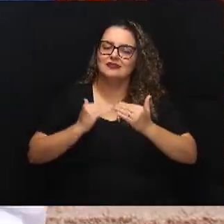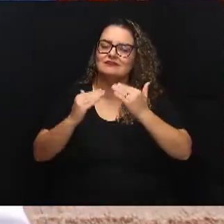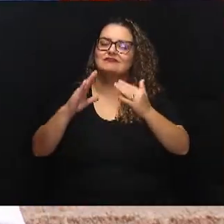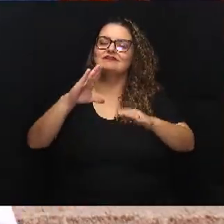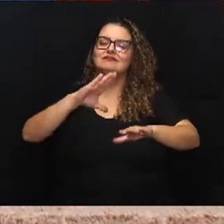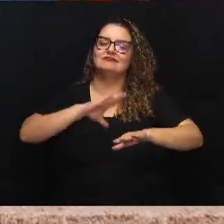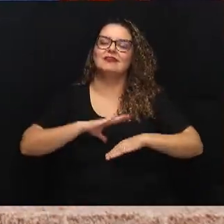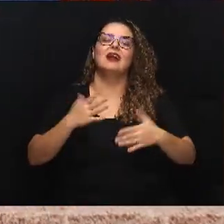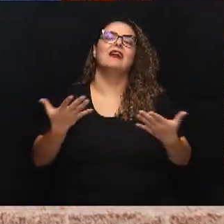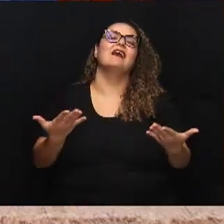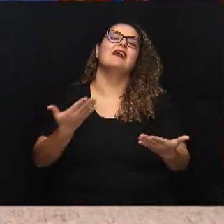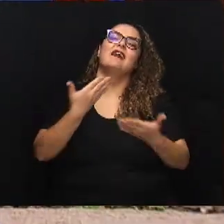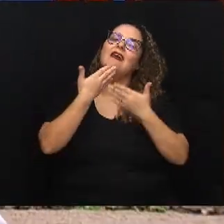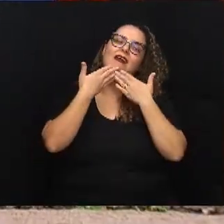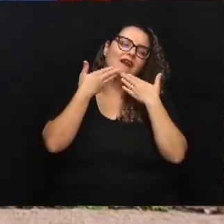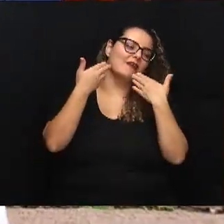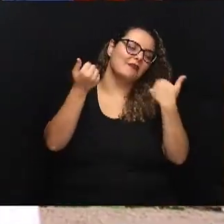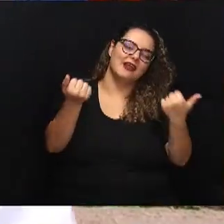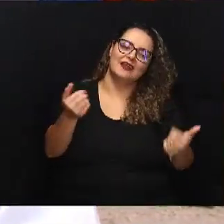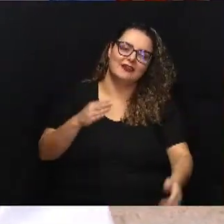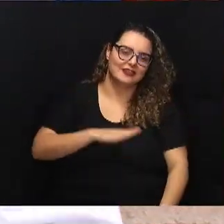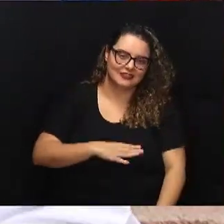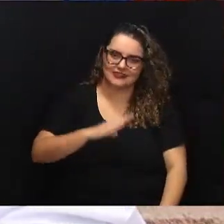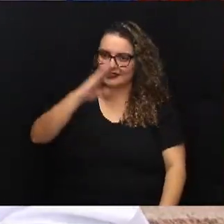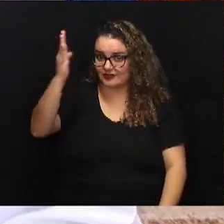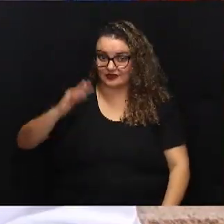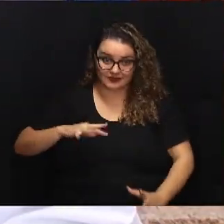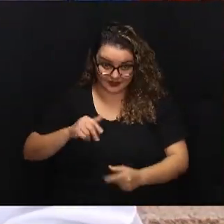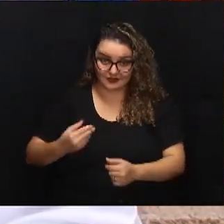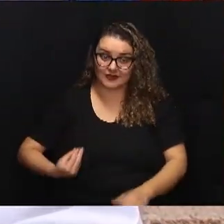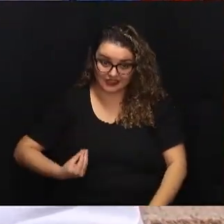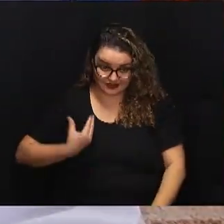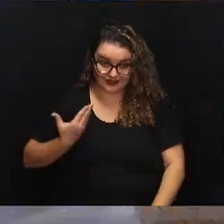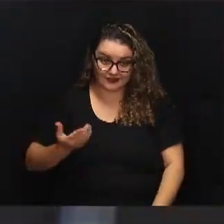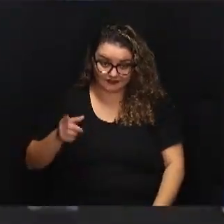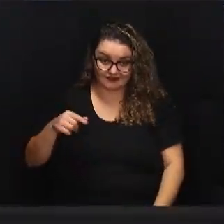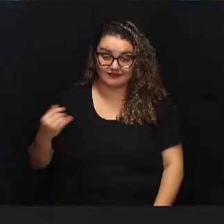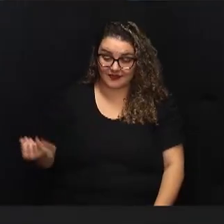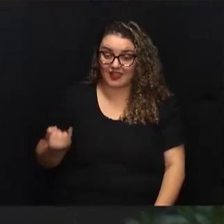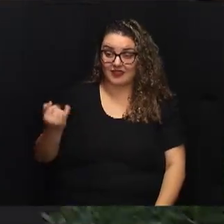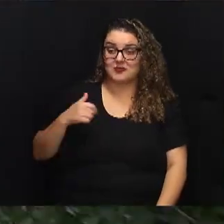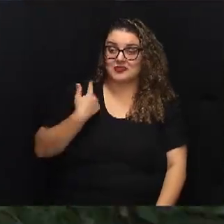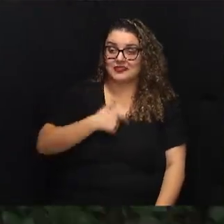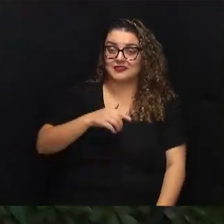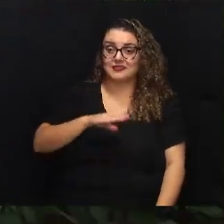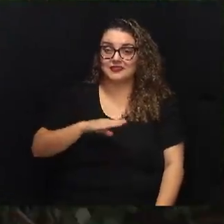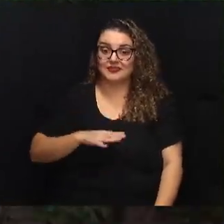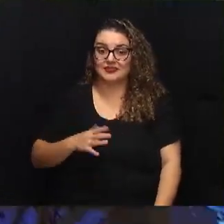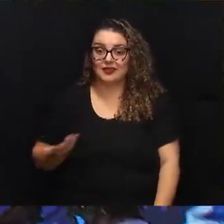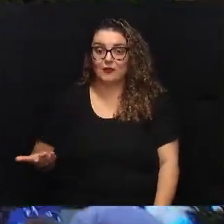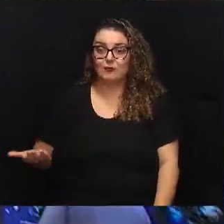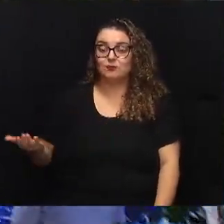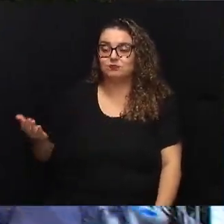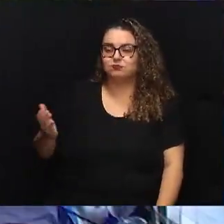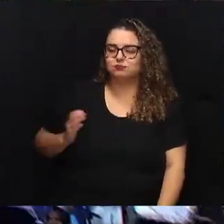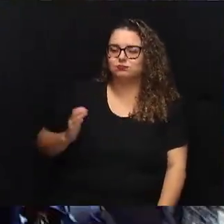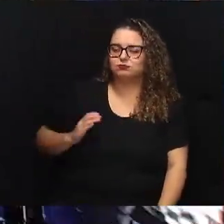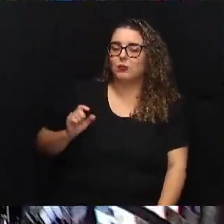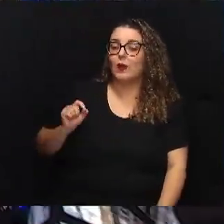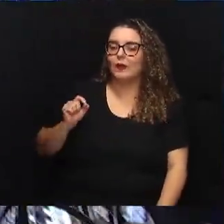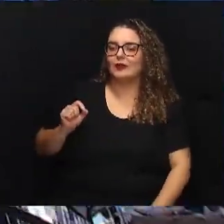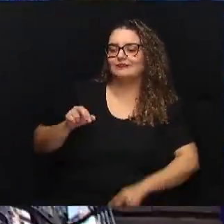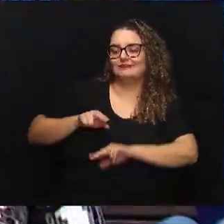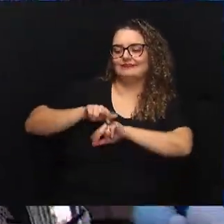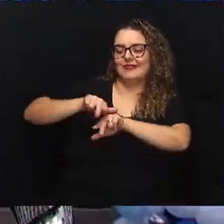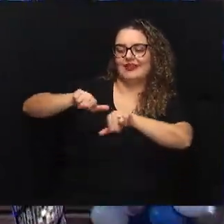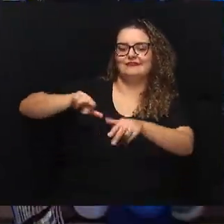seja a melhor cidade do Brasil e do mundo para se viver. E é importante que a nossa cidade, a riqueza dela é a diversidade. Nós